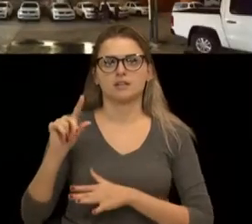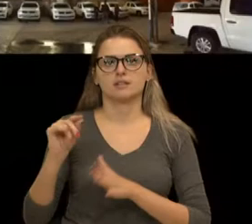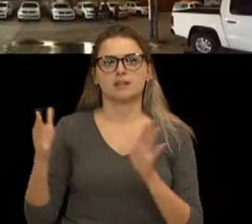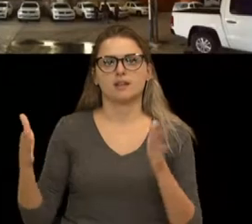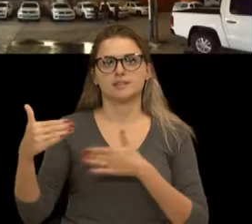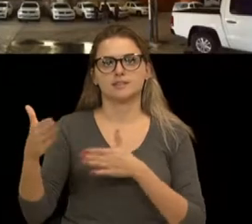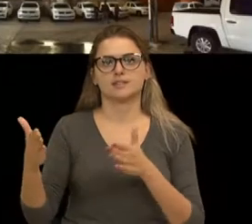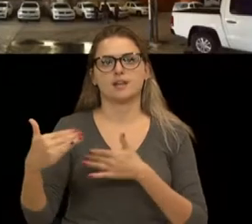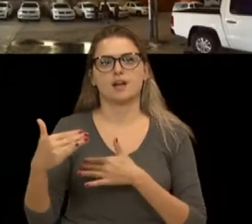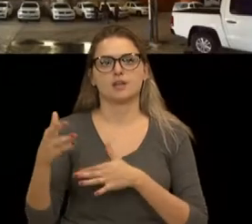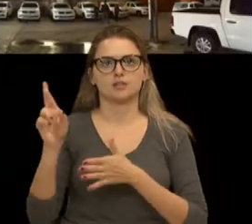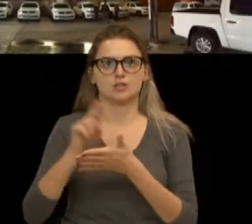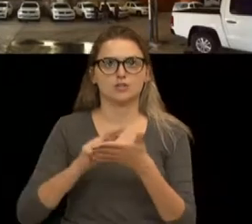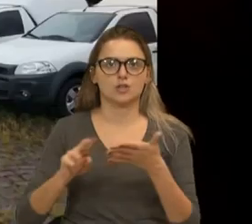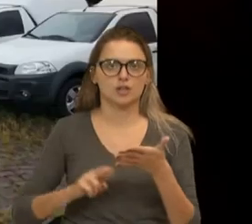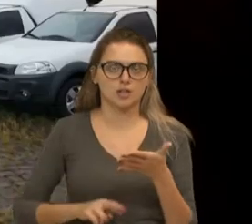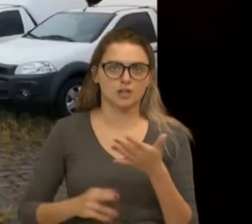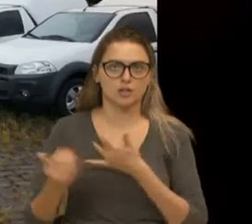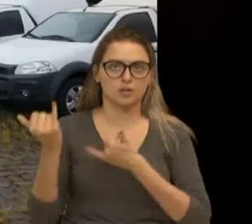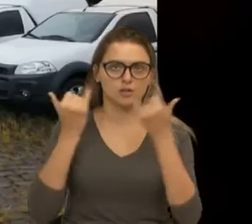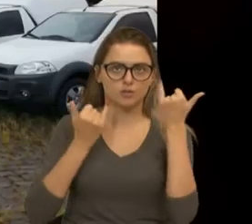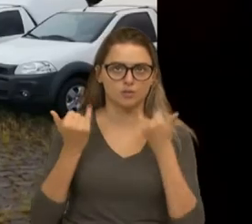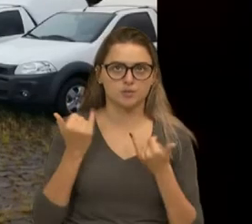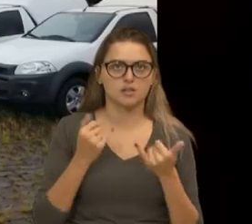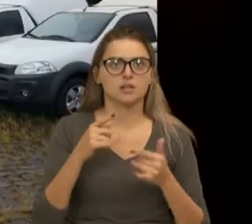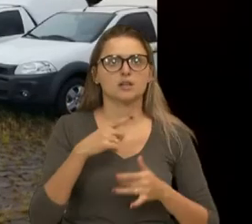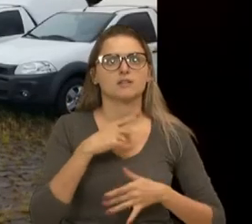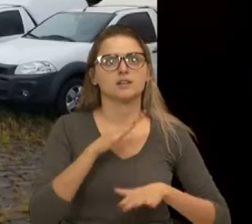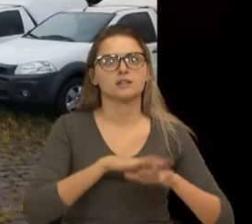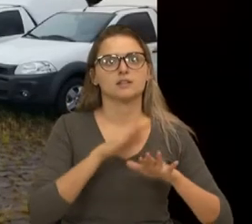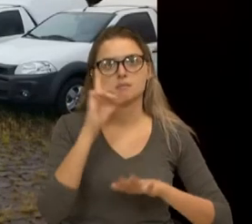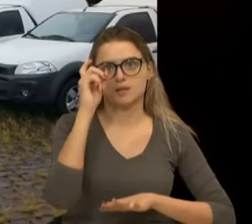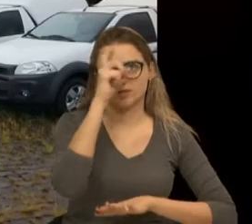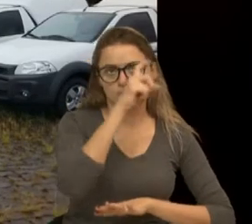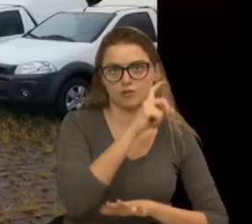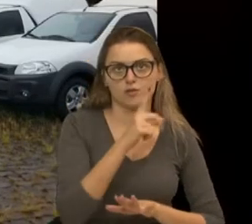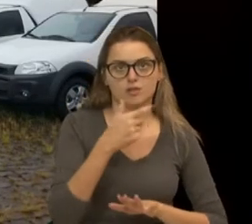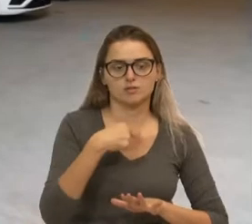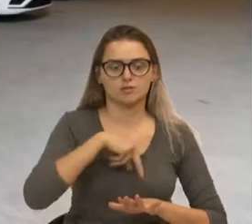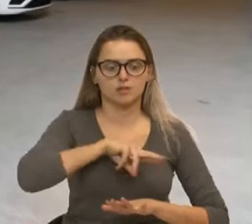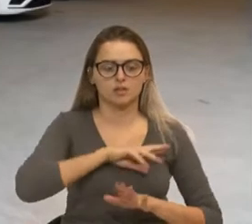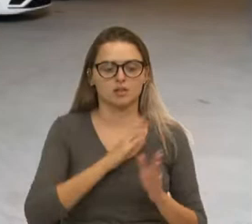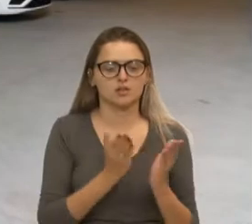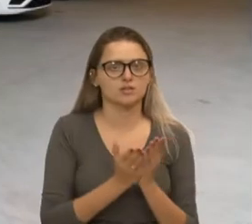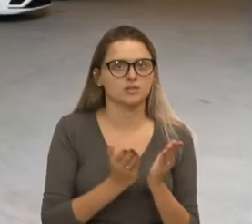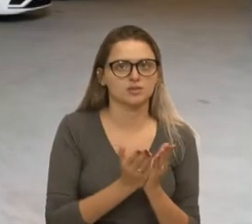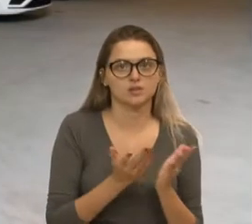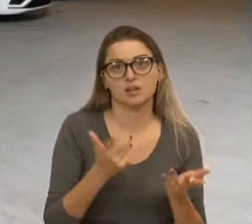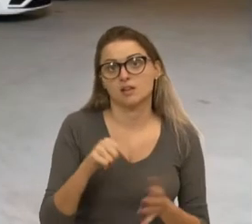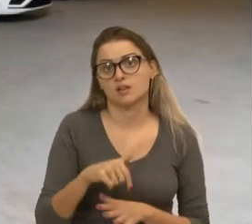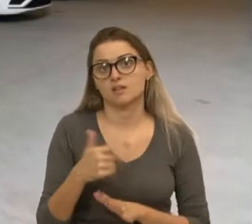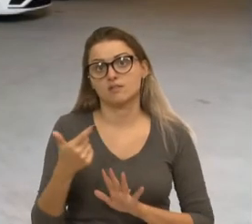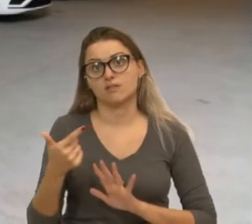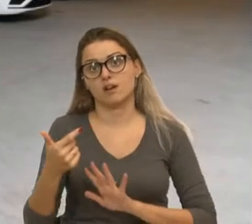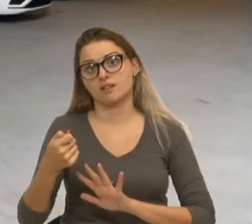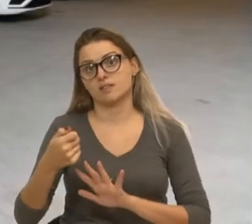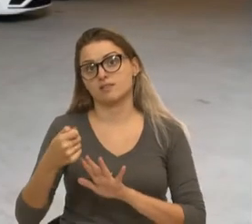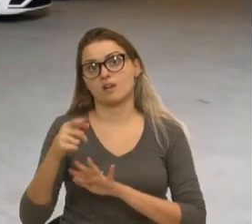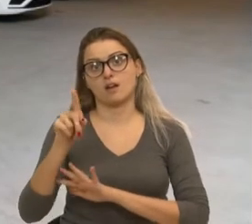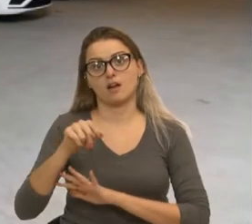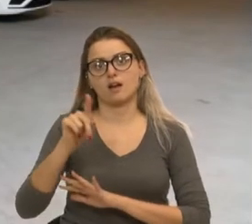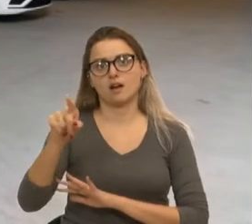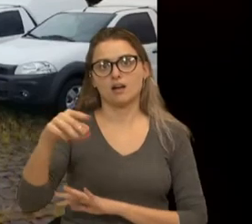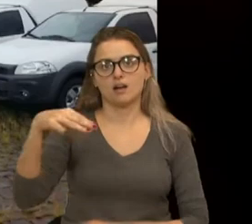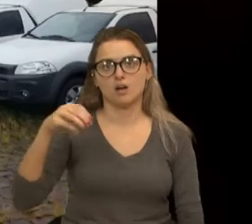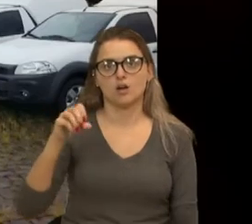informações, achando que provavelmente com isso vai dificultar o nosso estudo, né? Quem vai se ferrar é o Mosquen, que está na presidência,